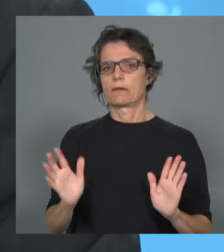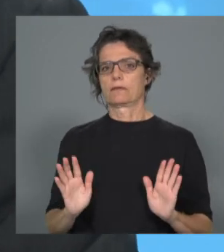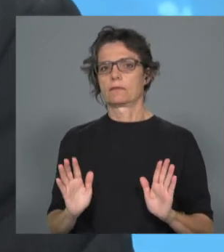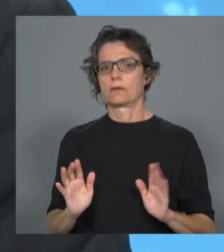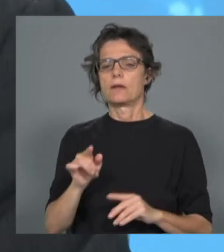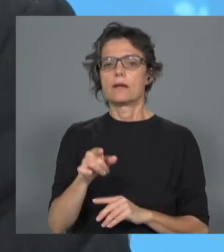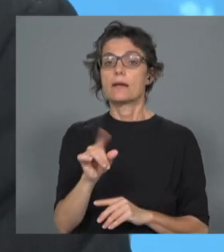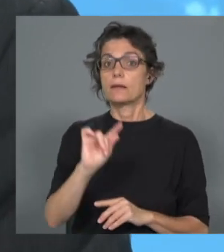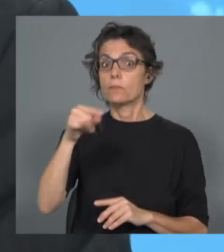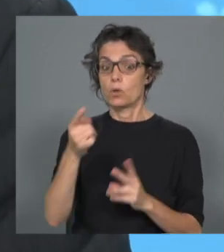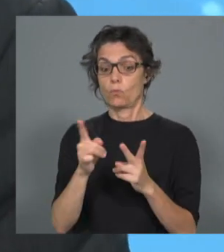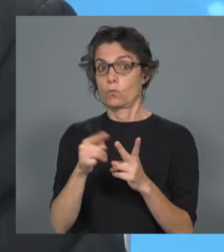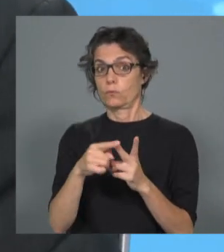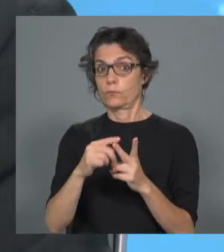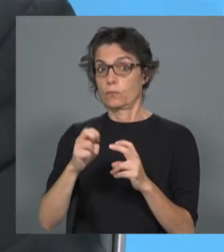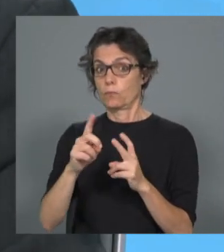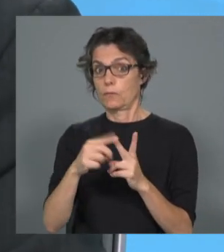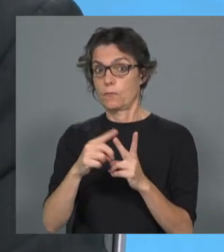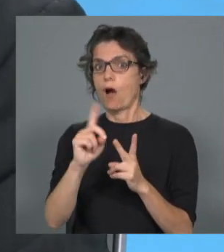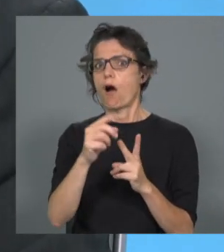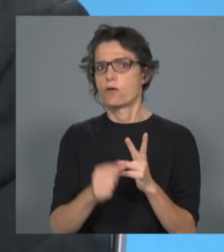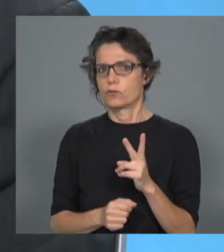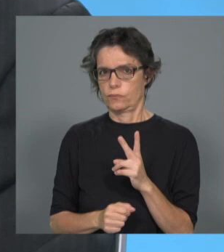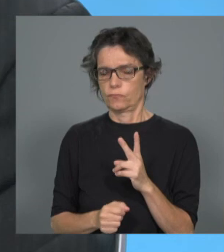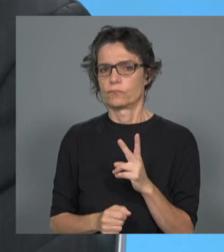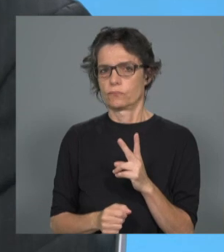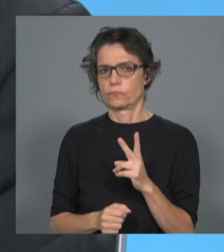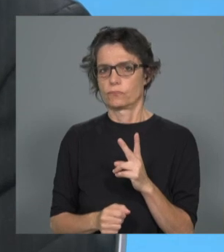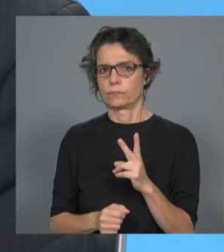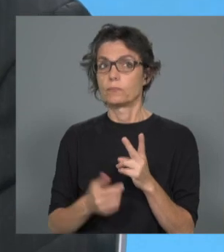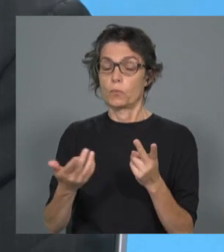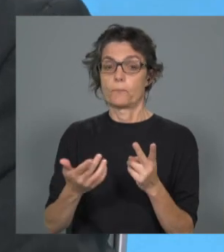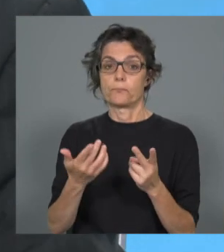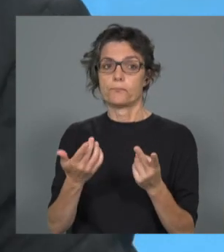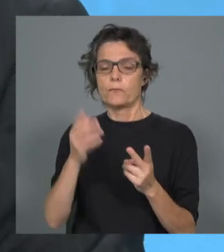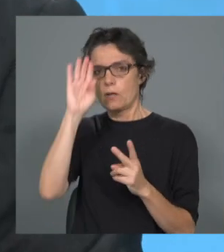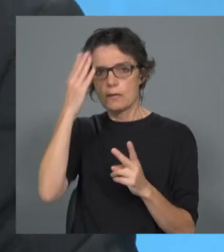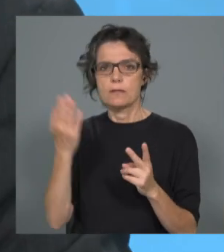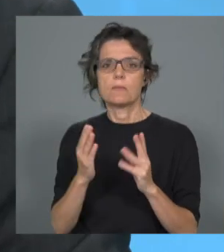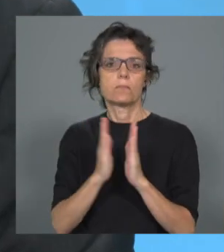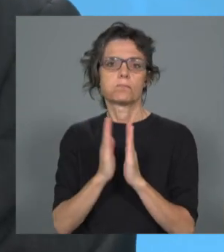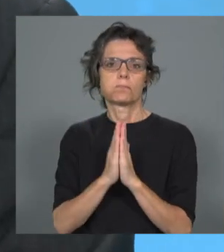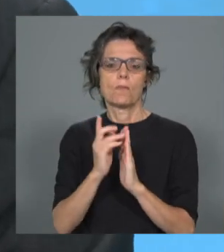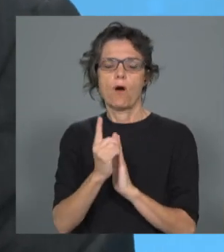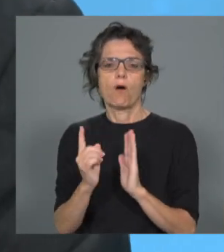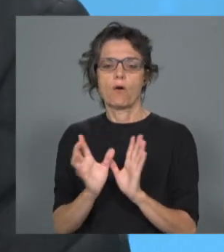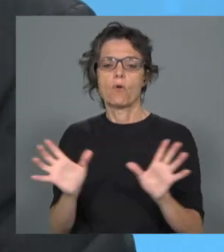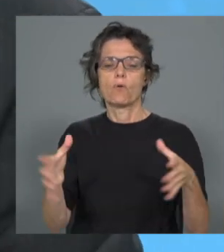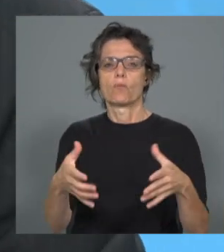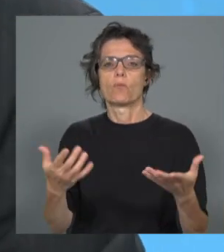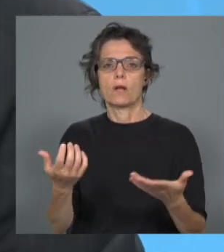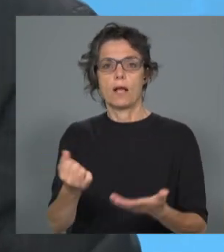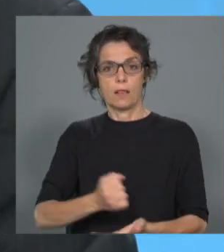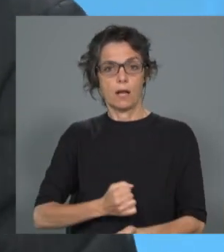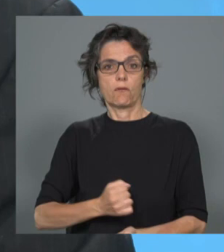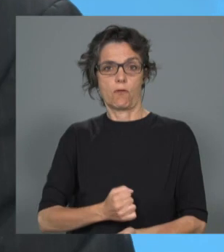não podemos esquecer. Felizmente a Igreja é uma grande comunidade católica em